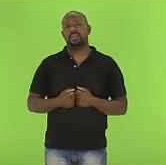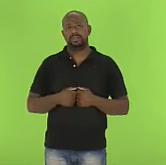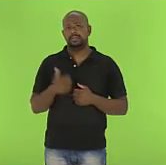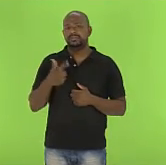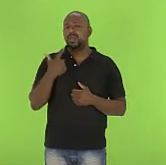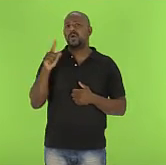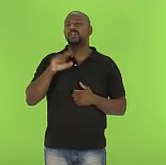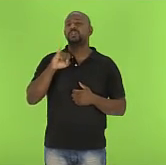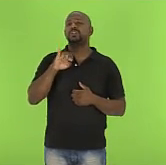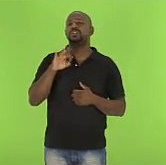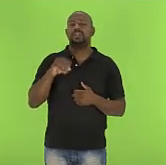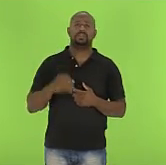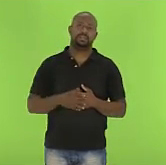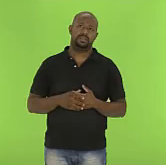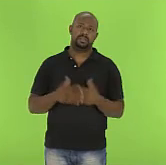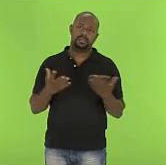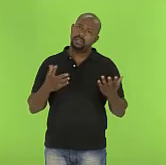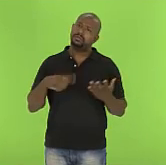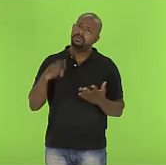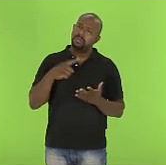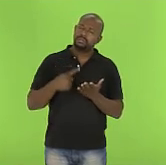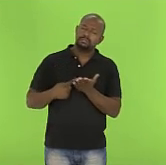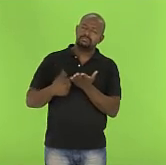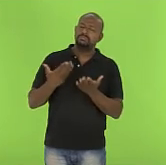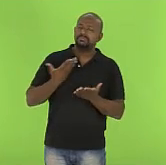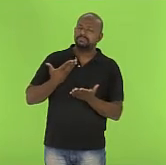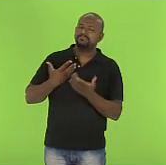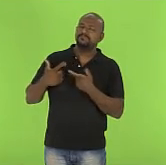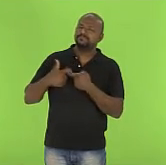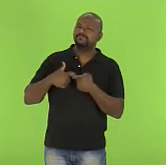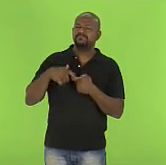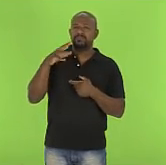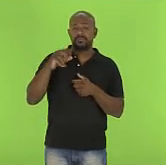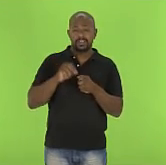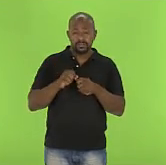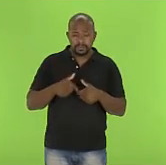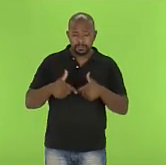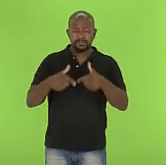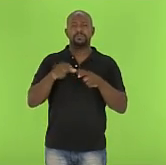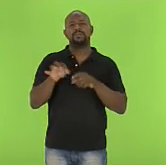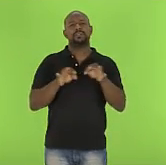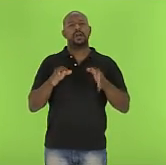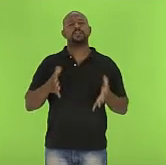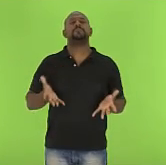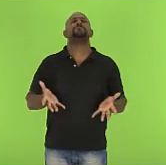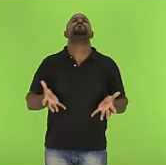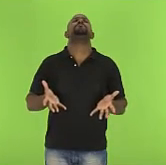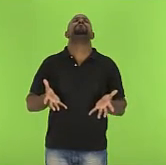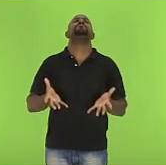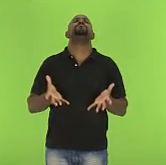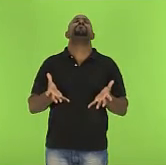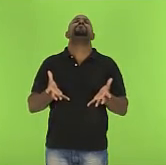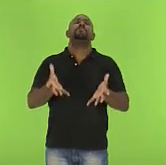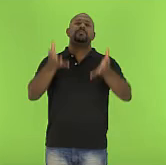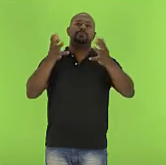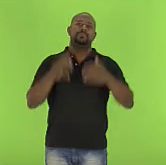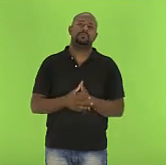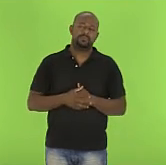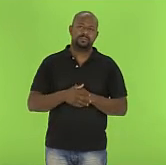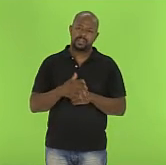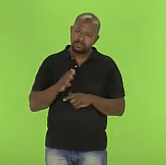junto. Não tem outra opção. Então, os nossos parceiros foram as pessoas que fizeram esse projeto andar para